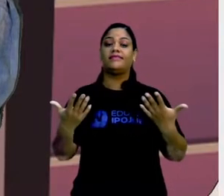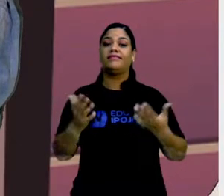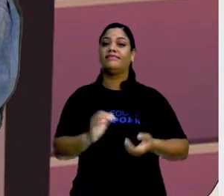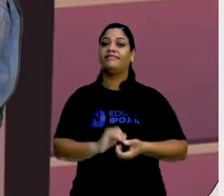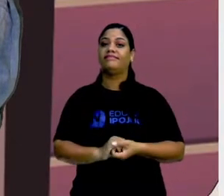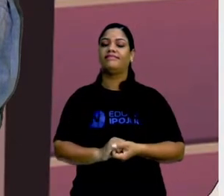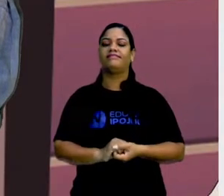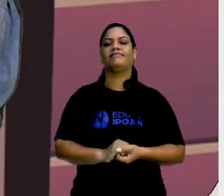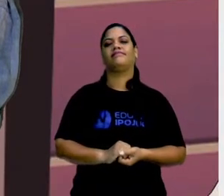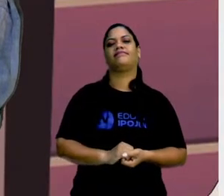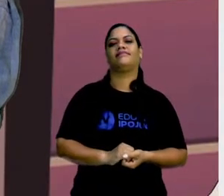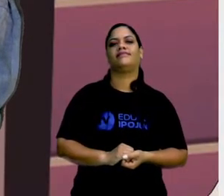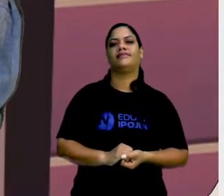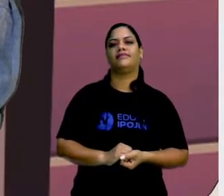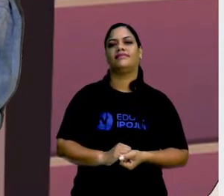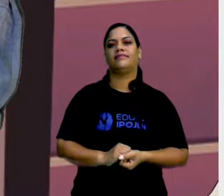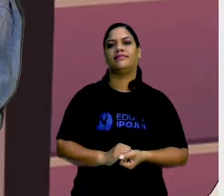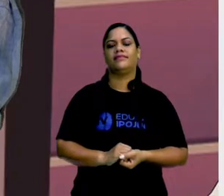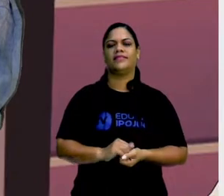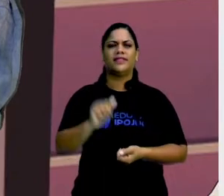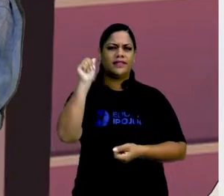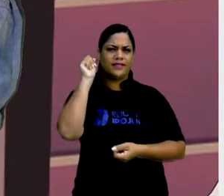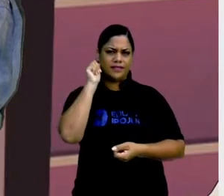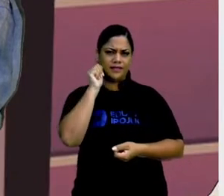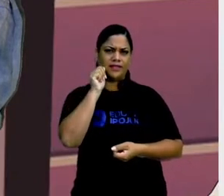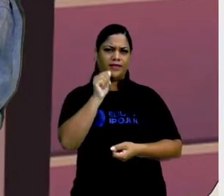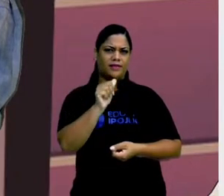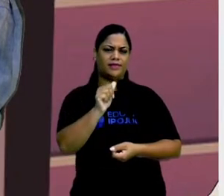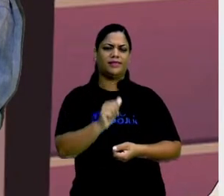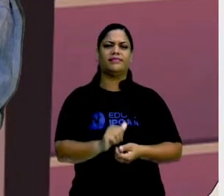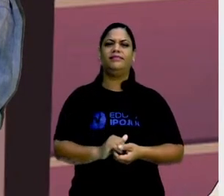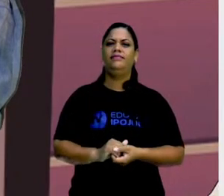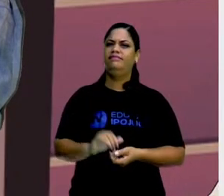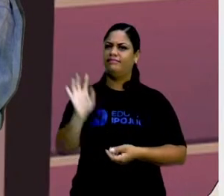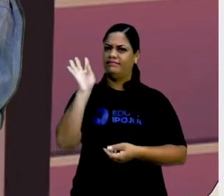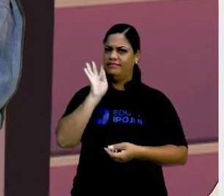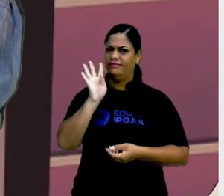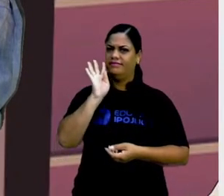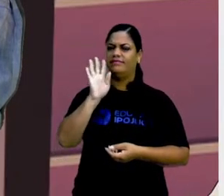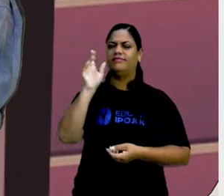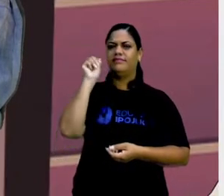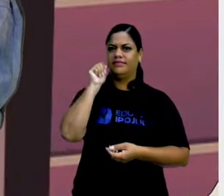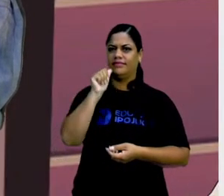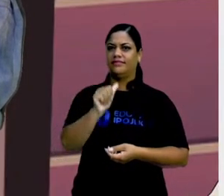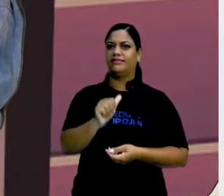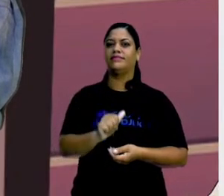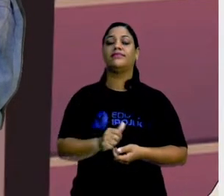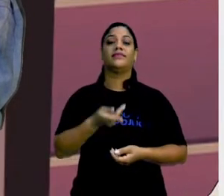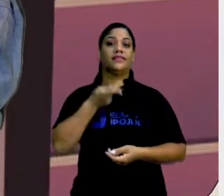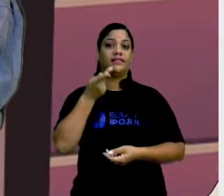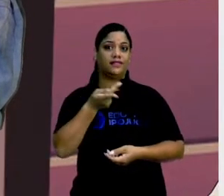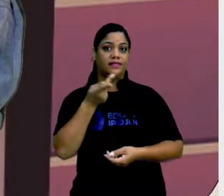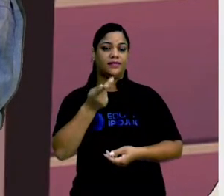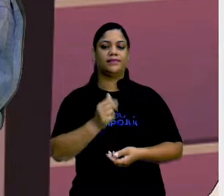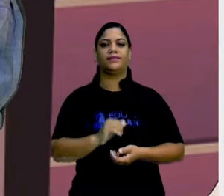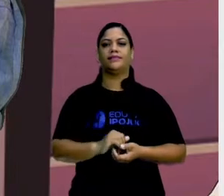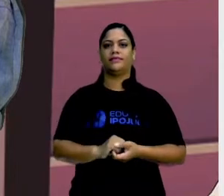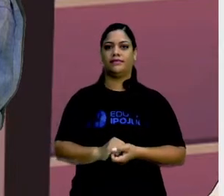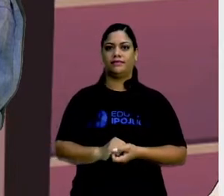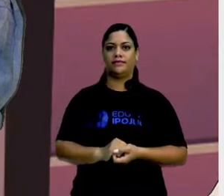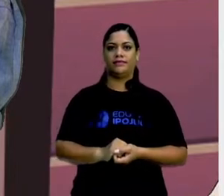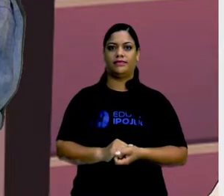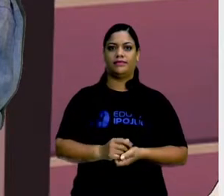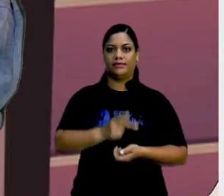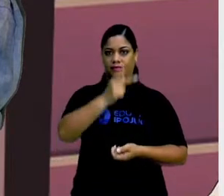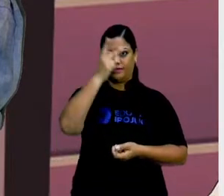atendeu, leiturinha. Uma senhora. Bem legal essa senhora. E disse que alguém